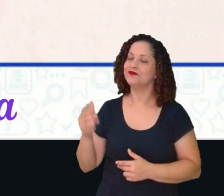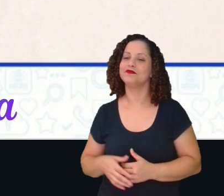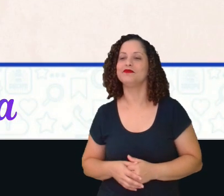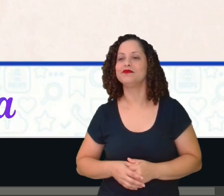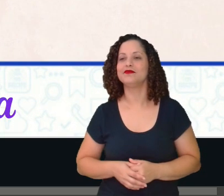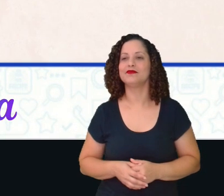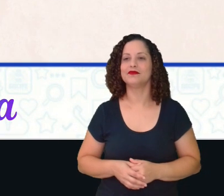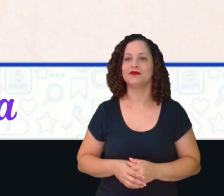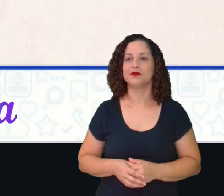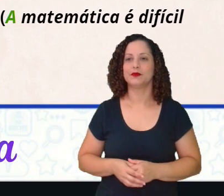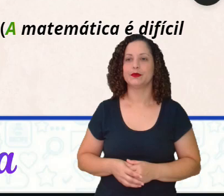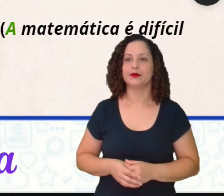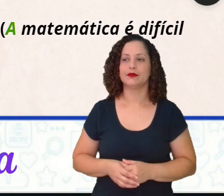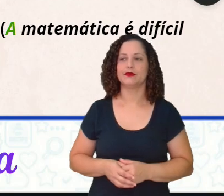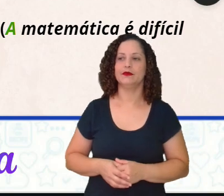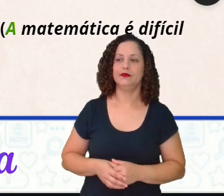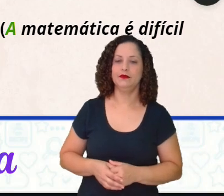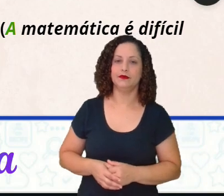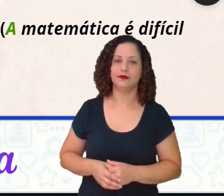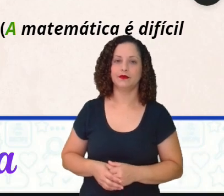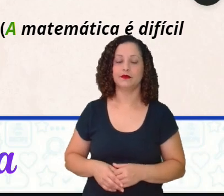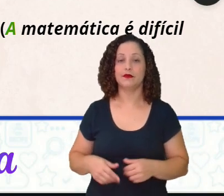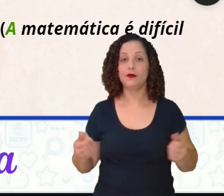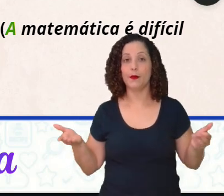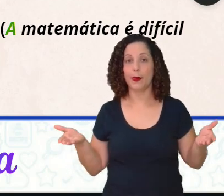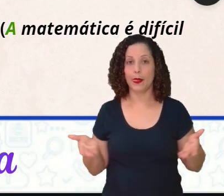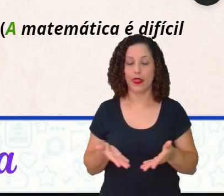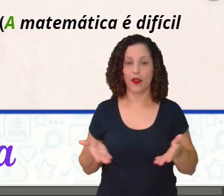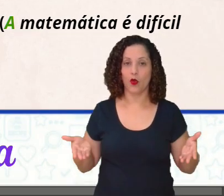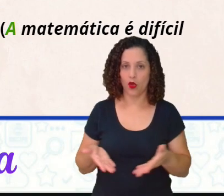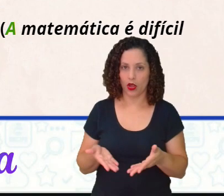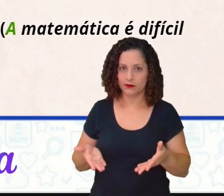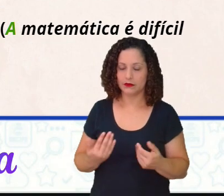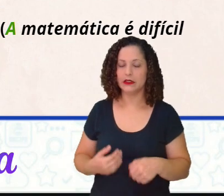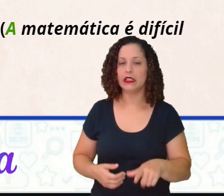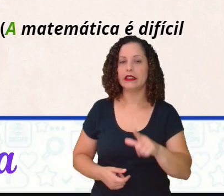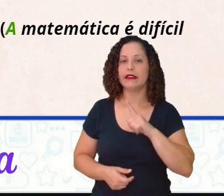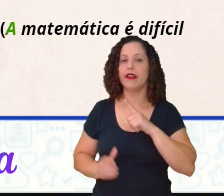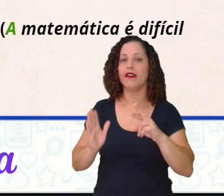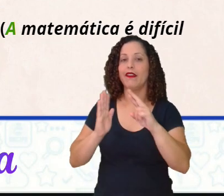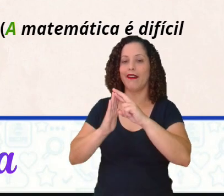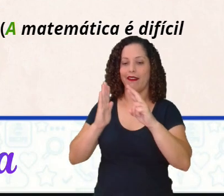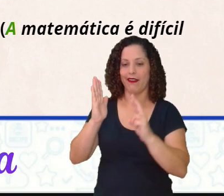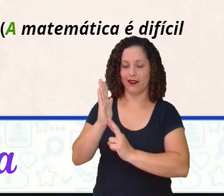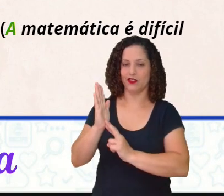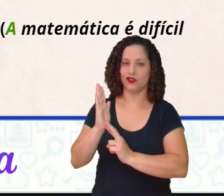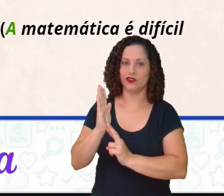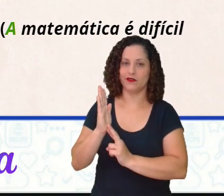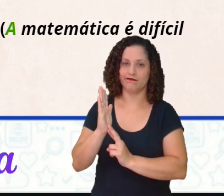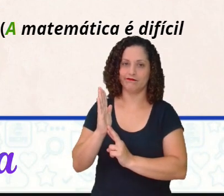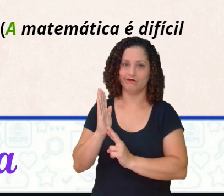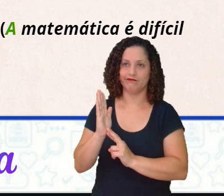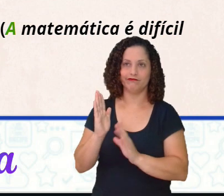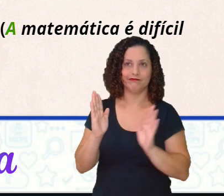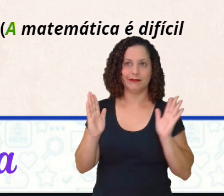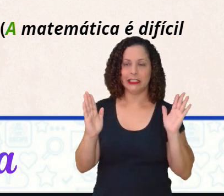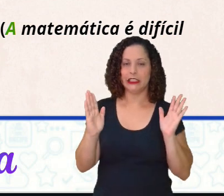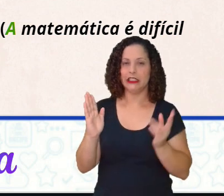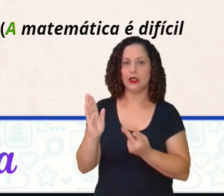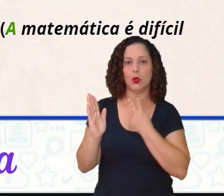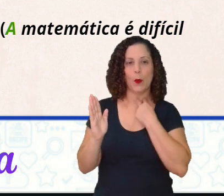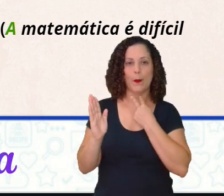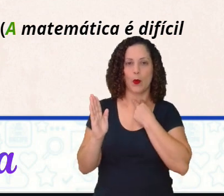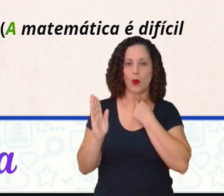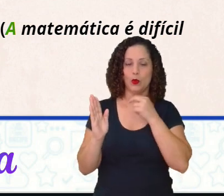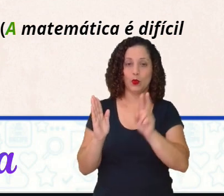Então, pronto. Agora, existem algumas regras que não permitem o uso